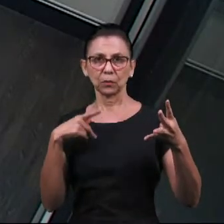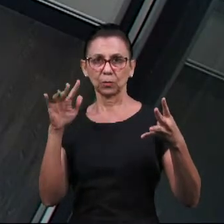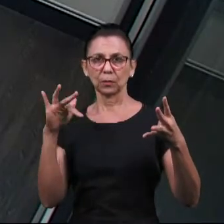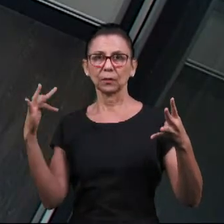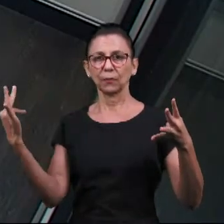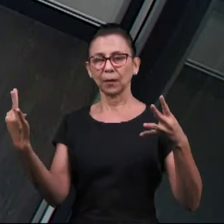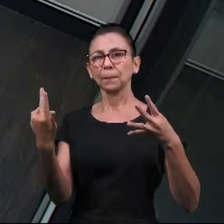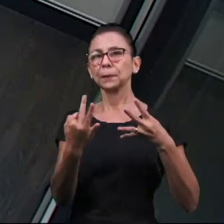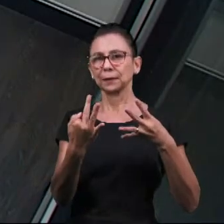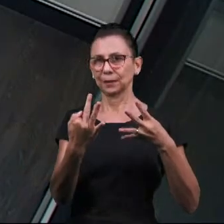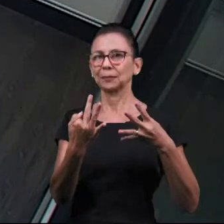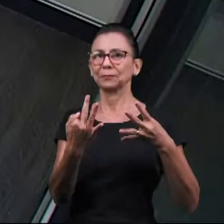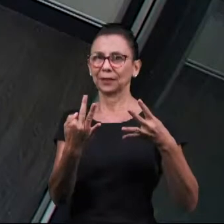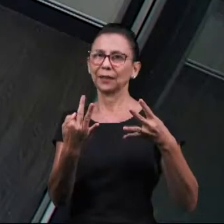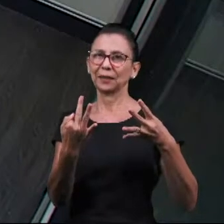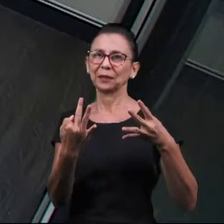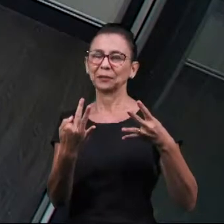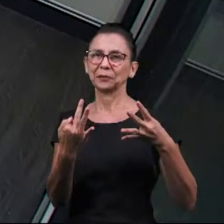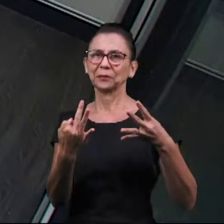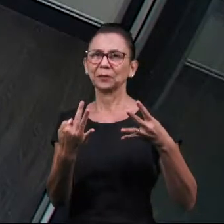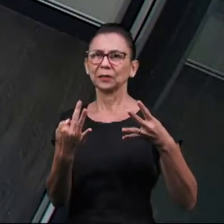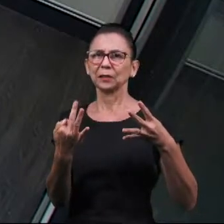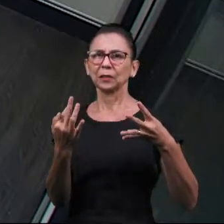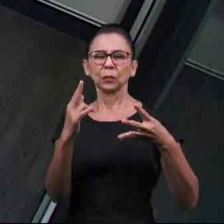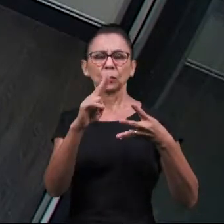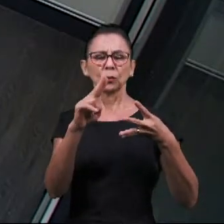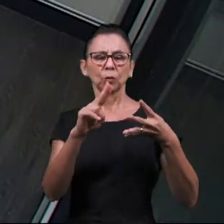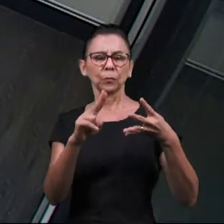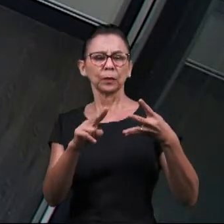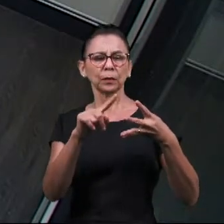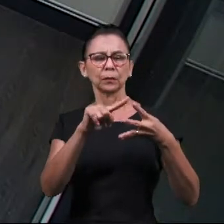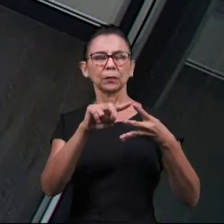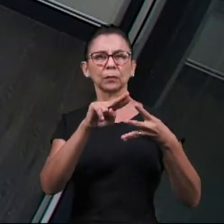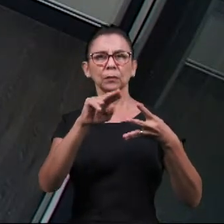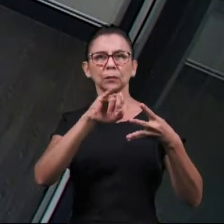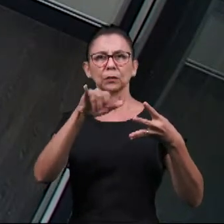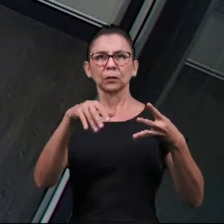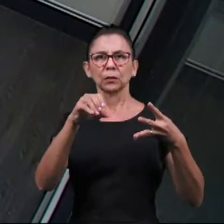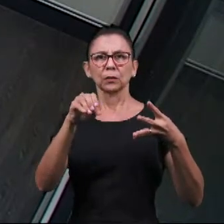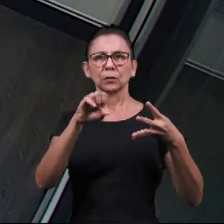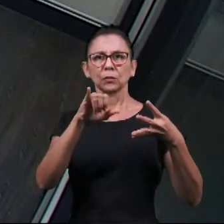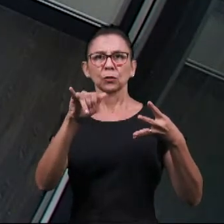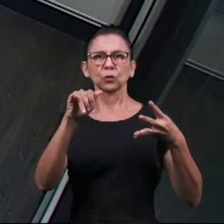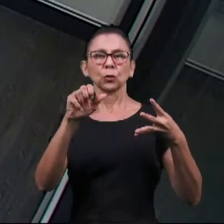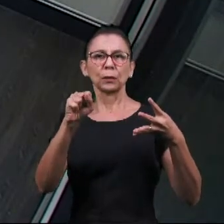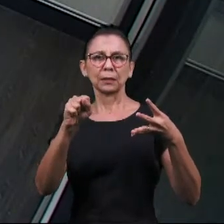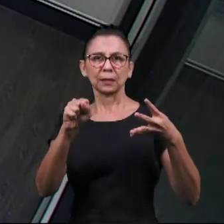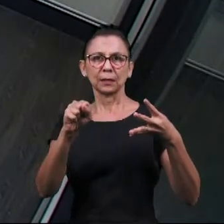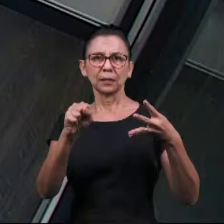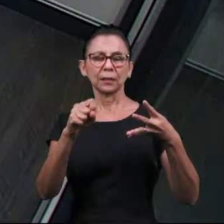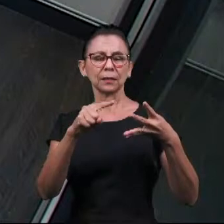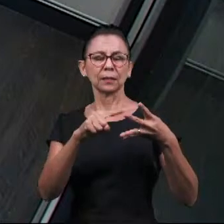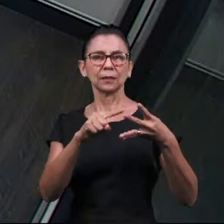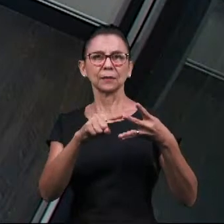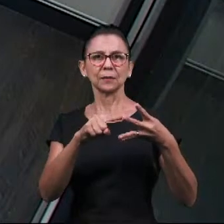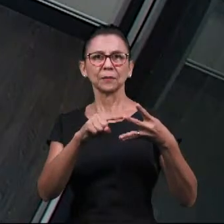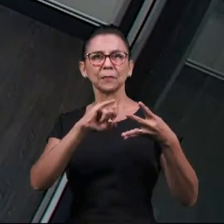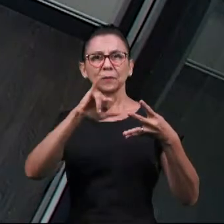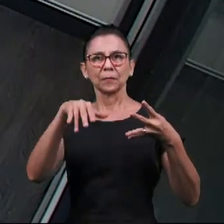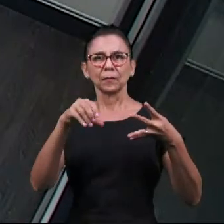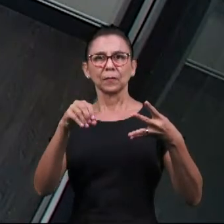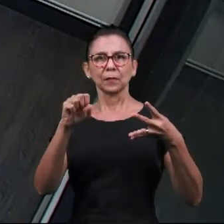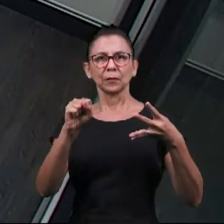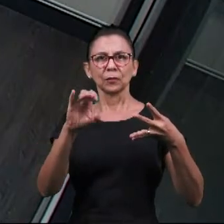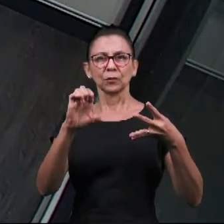4 pastores? 4 pastores. Maravilha. Qual o nome deles? É o pastor Josias Coelho, né? Aí o pastor José Coelho, que é